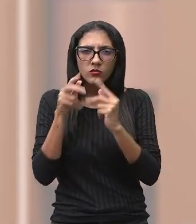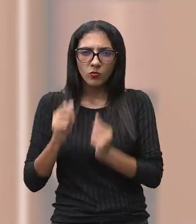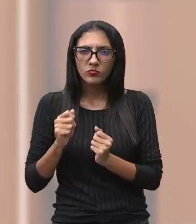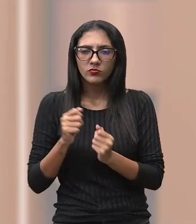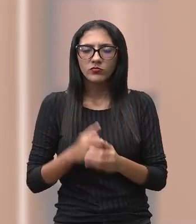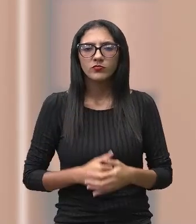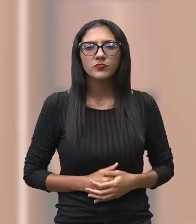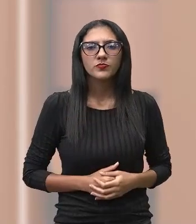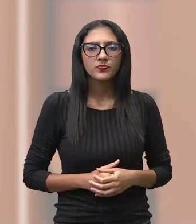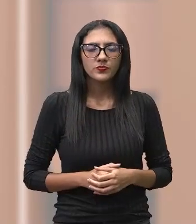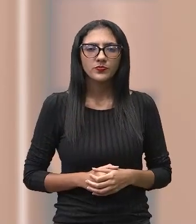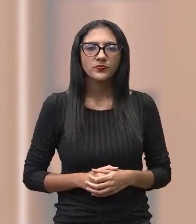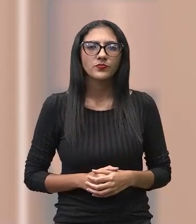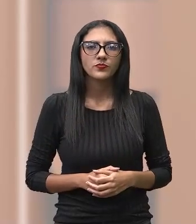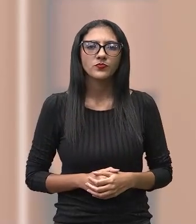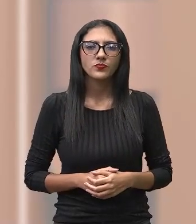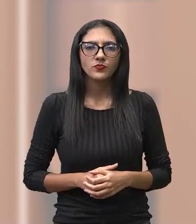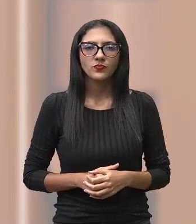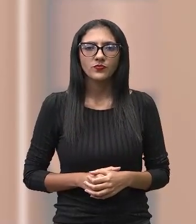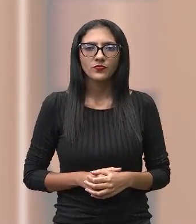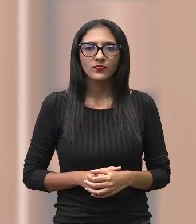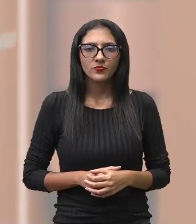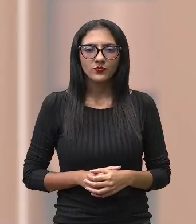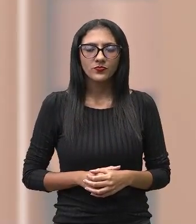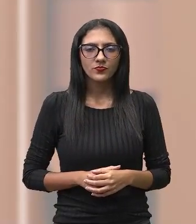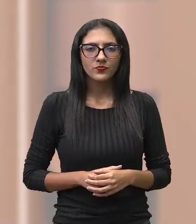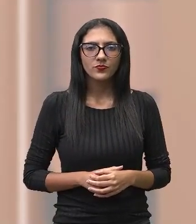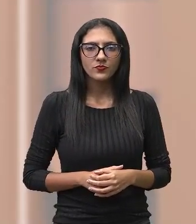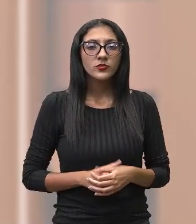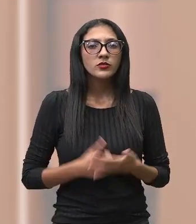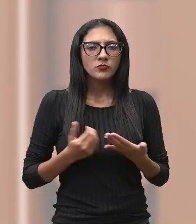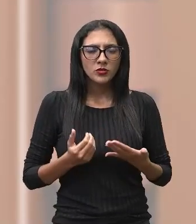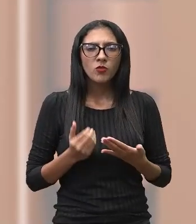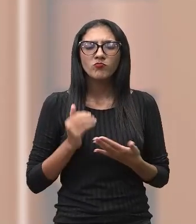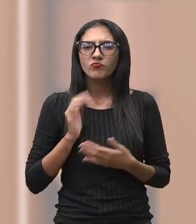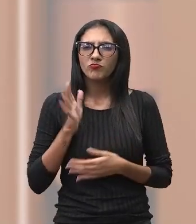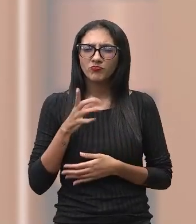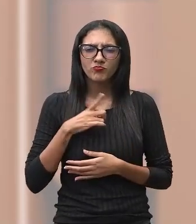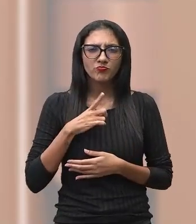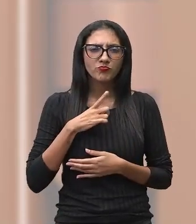ataque. Então, diante de todo